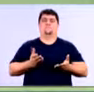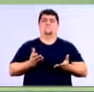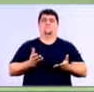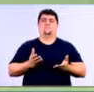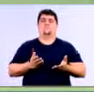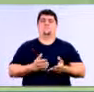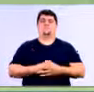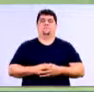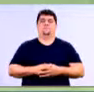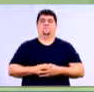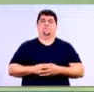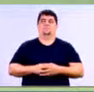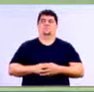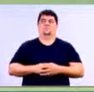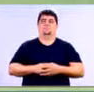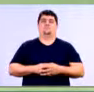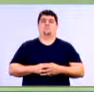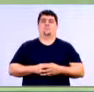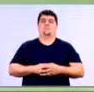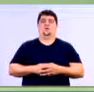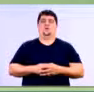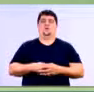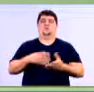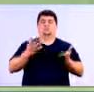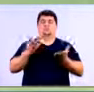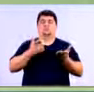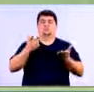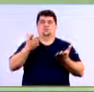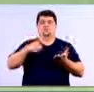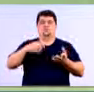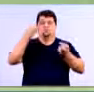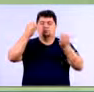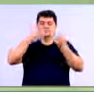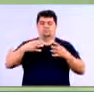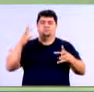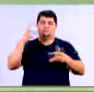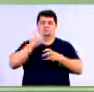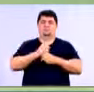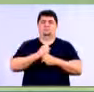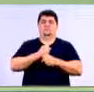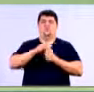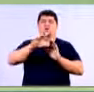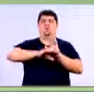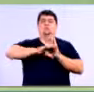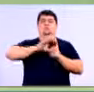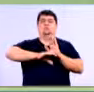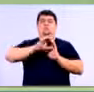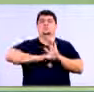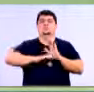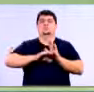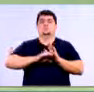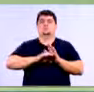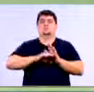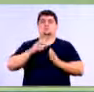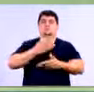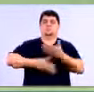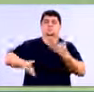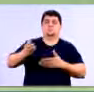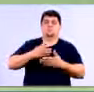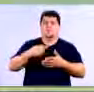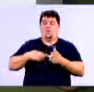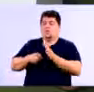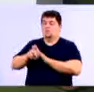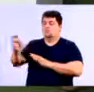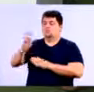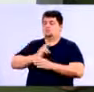nosso mapa mental. Vamos relacionar alguns conceitos? Excelente. Então a gente faz um bate-bola. Sim, eu pergunto,